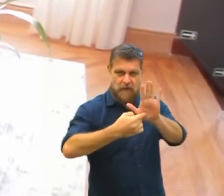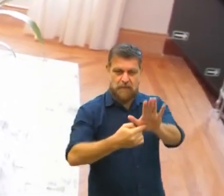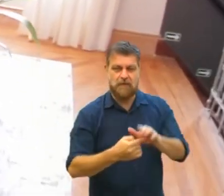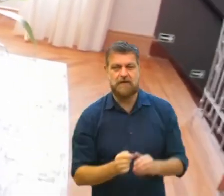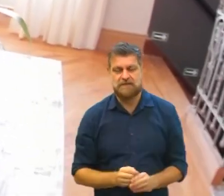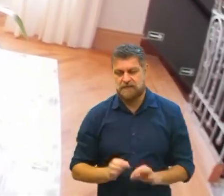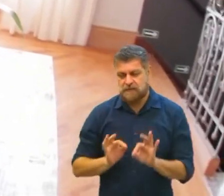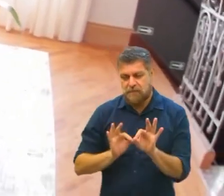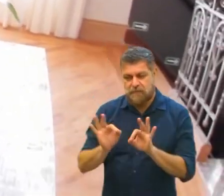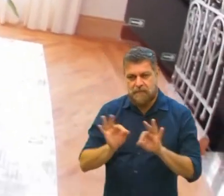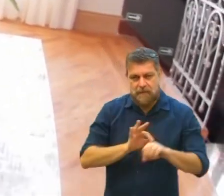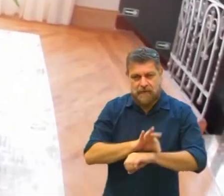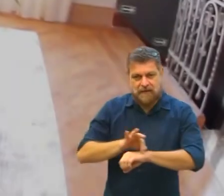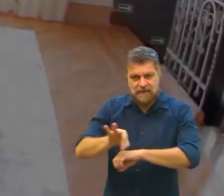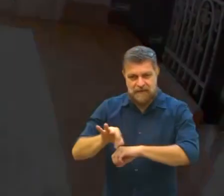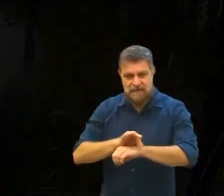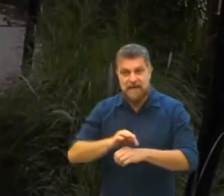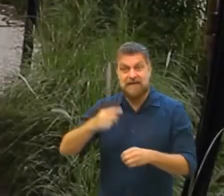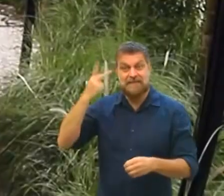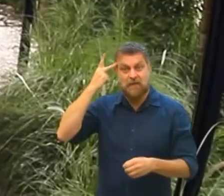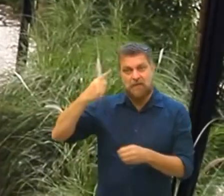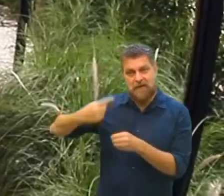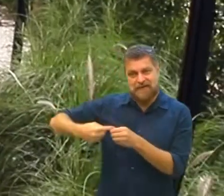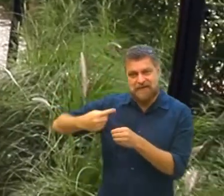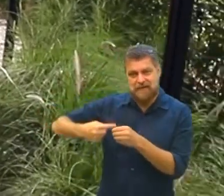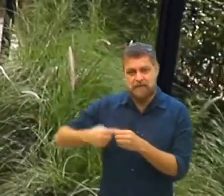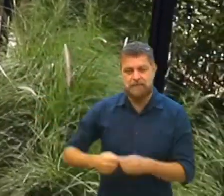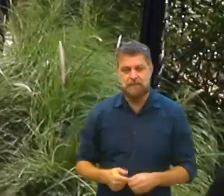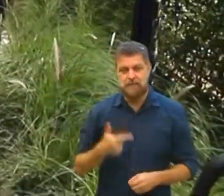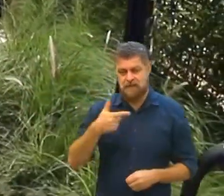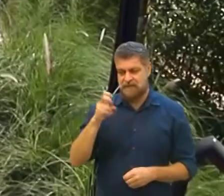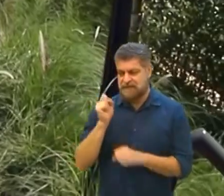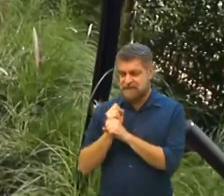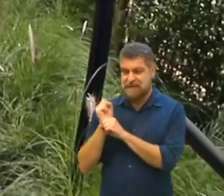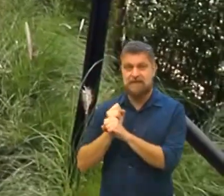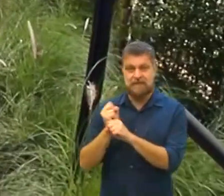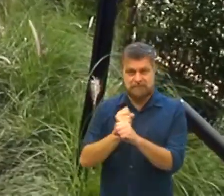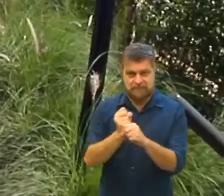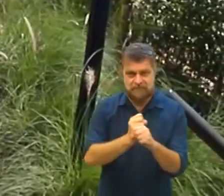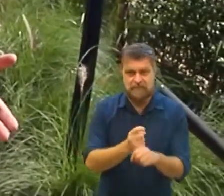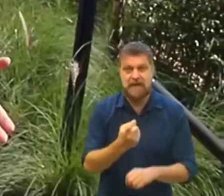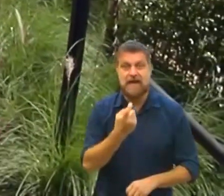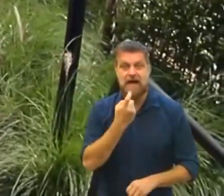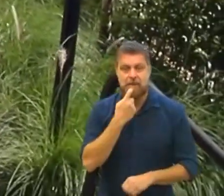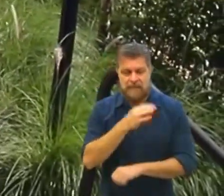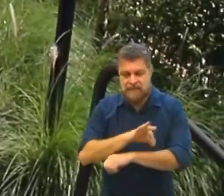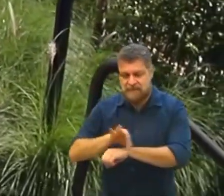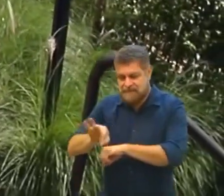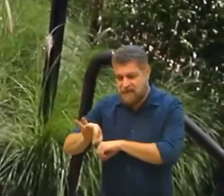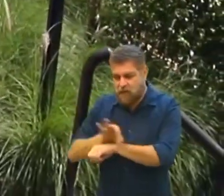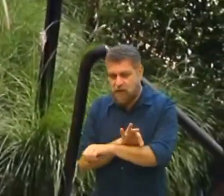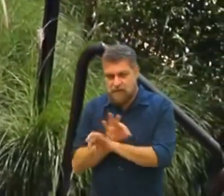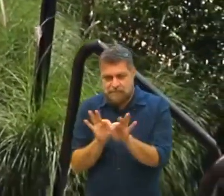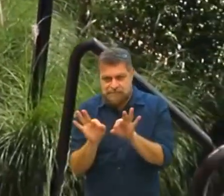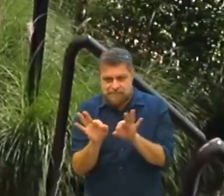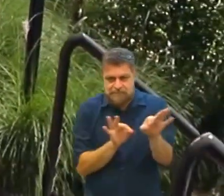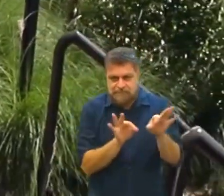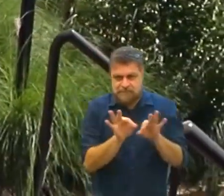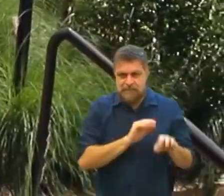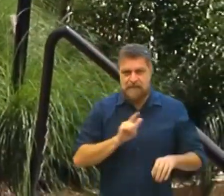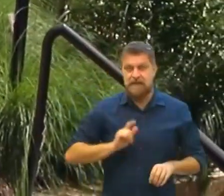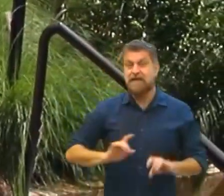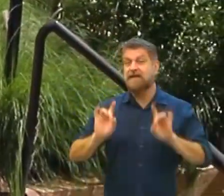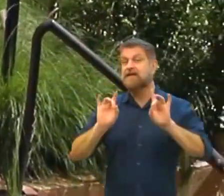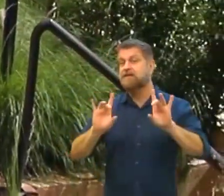e paisagismo do interior paulista. Essa é a 25ª edição do Campinas Decor e ela tem um